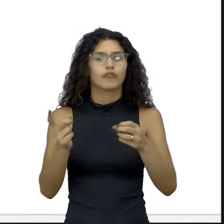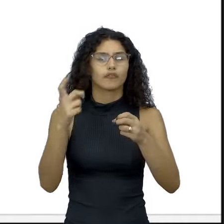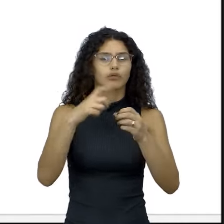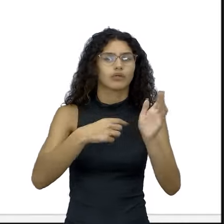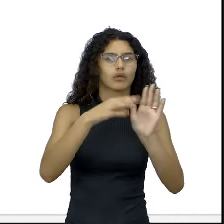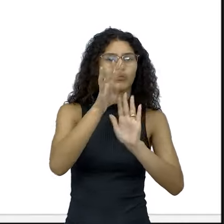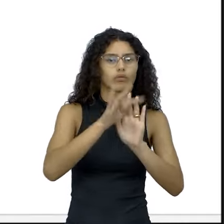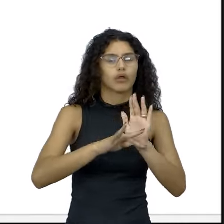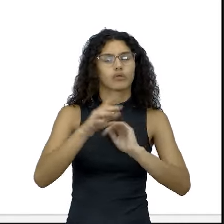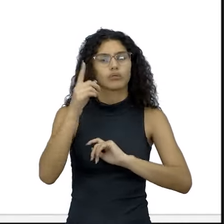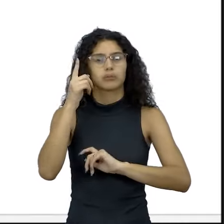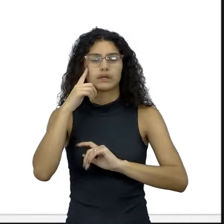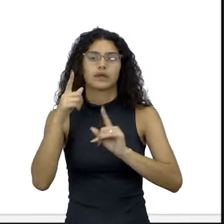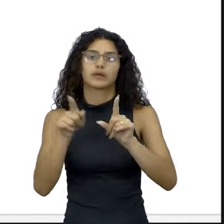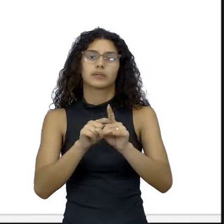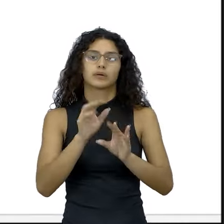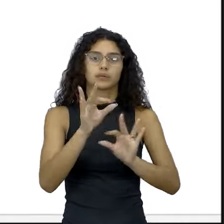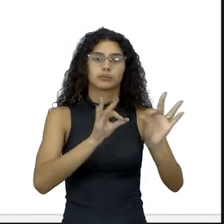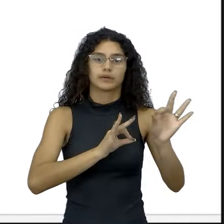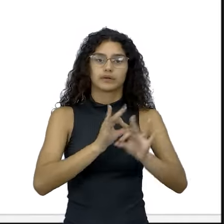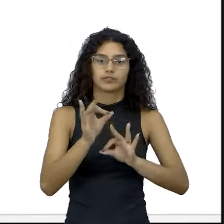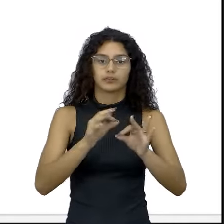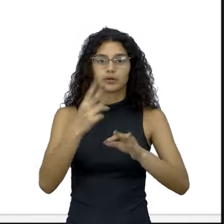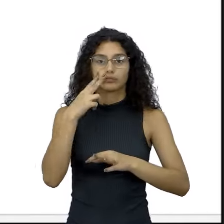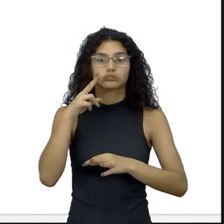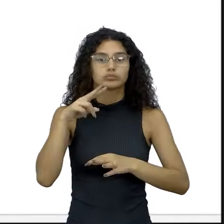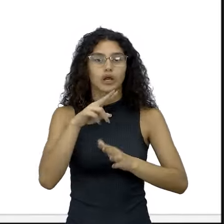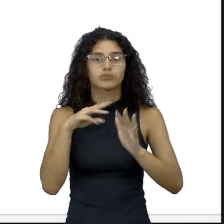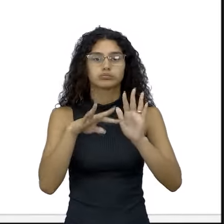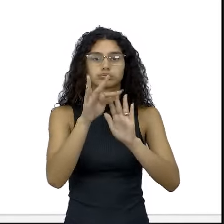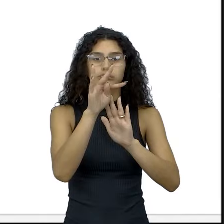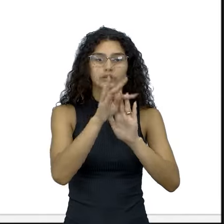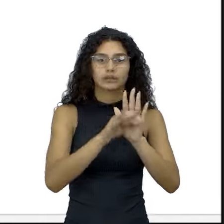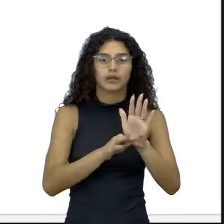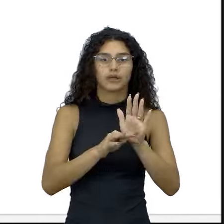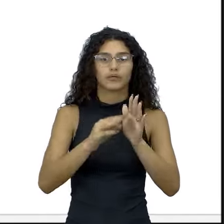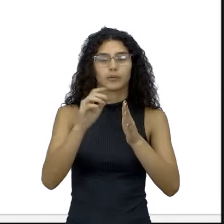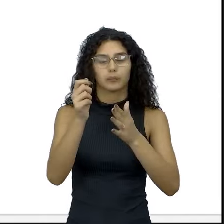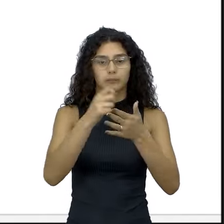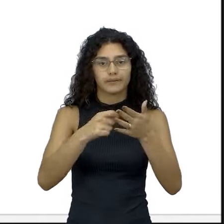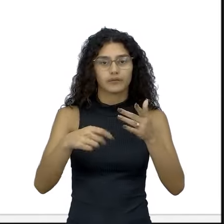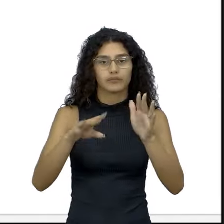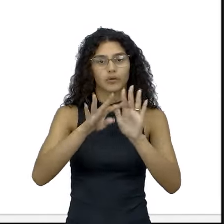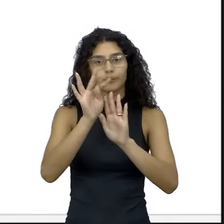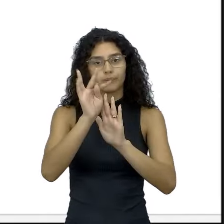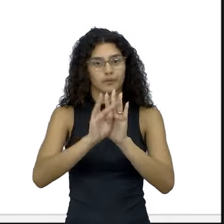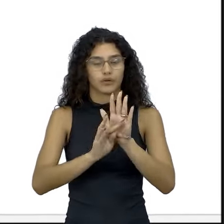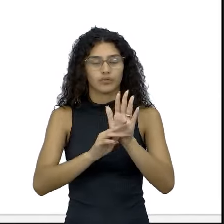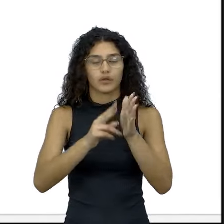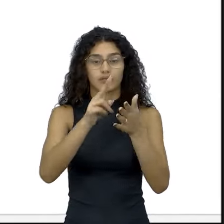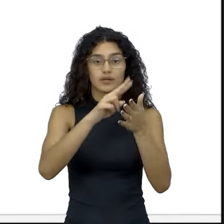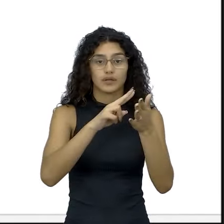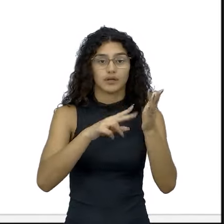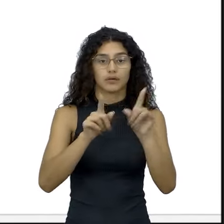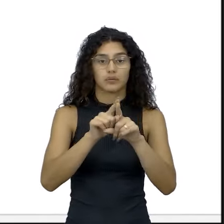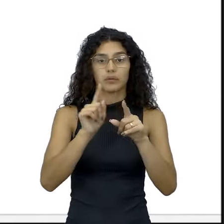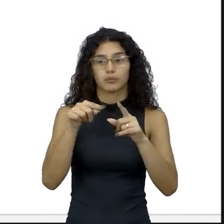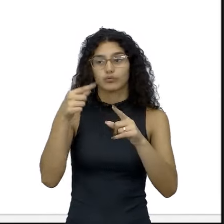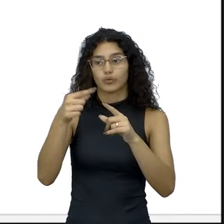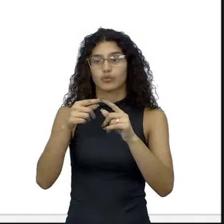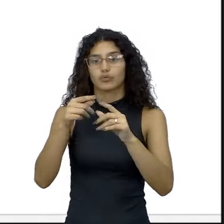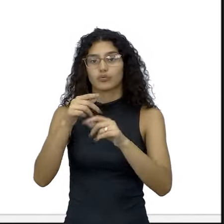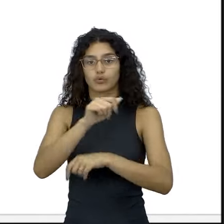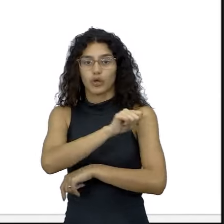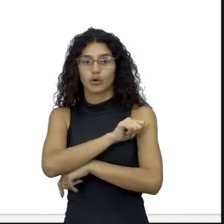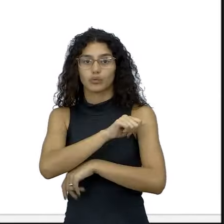de pensar, né, nesse planejamento, de olhar para esse texto, para escrever um texto que vai ser lido ali por outros estudantes da